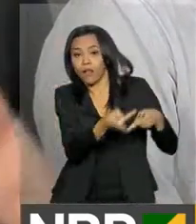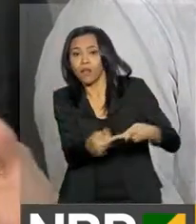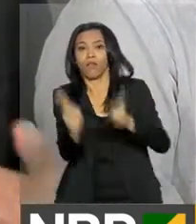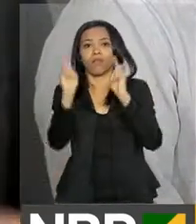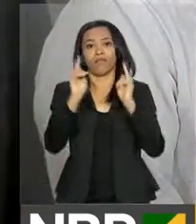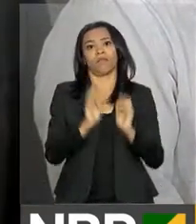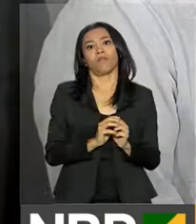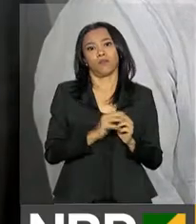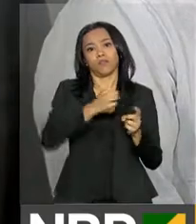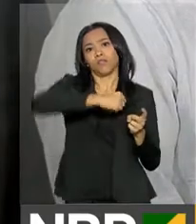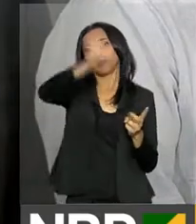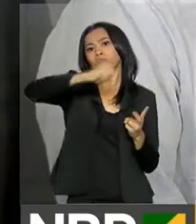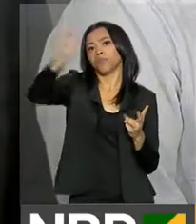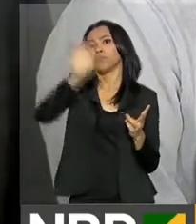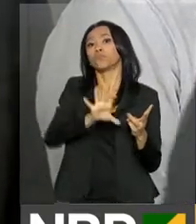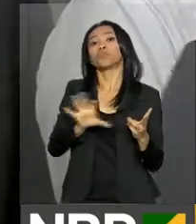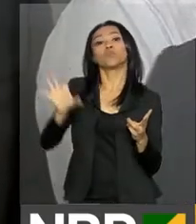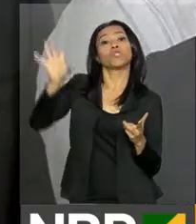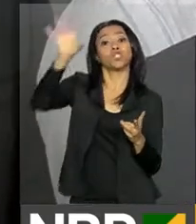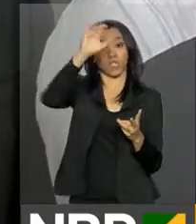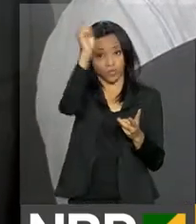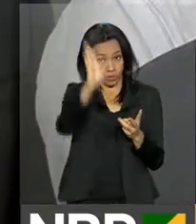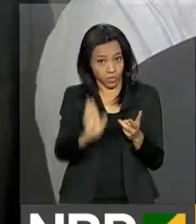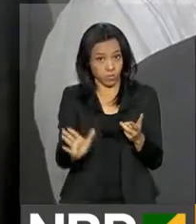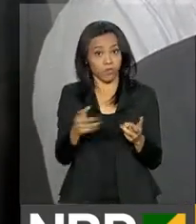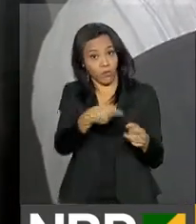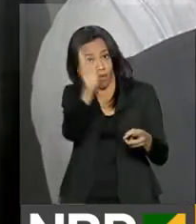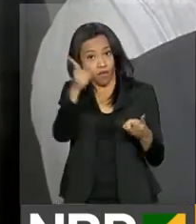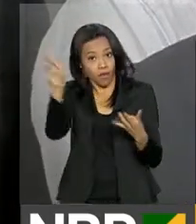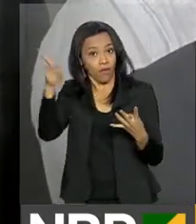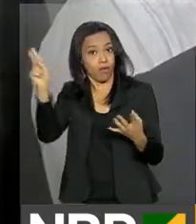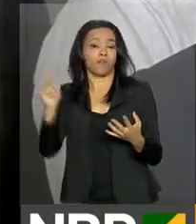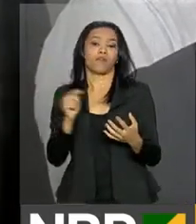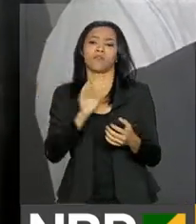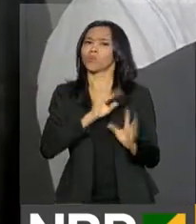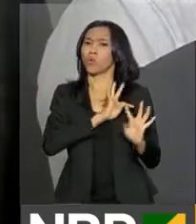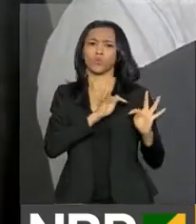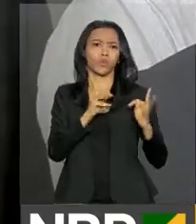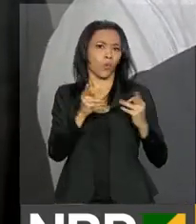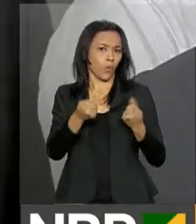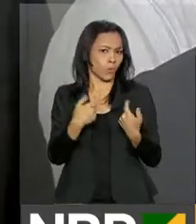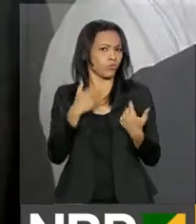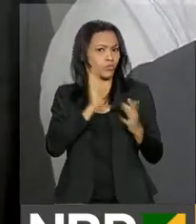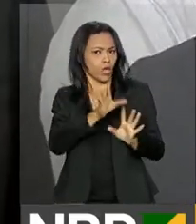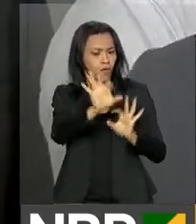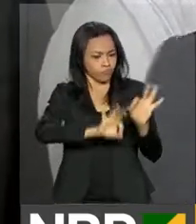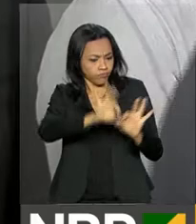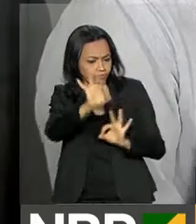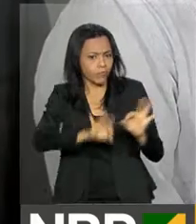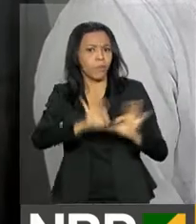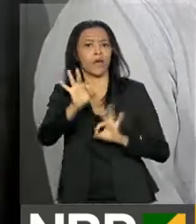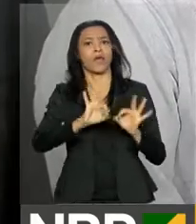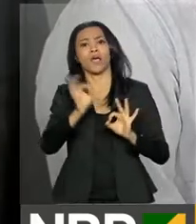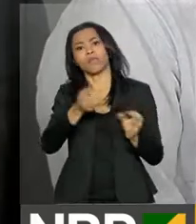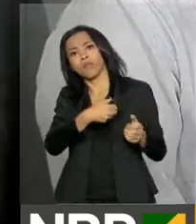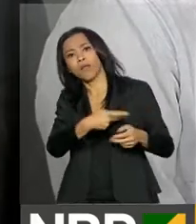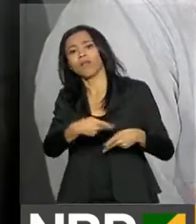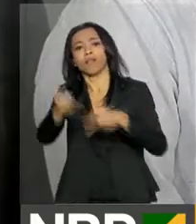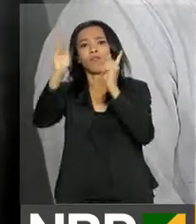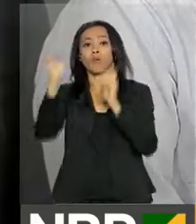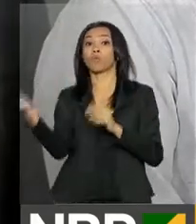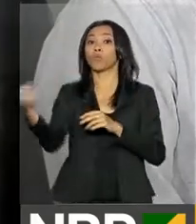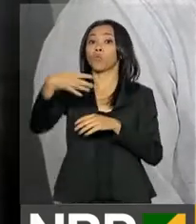quando interioriza, né, aqueles que aqui estão, os venezuelanos, eles já vão com todas as condições de habitabilidade no novo estado. Isso está sendo